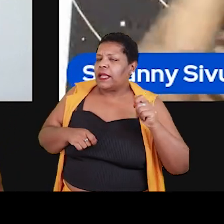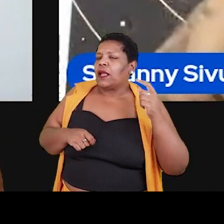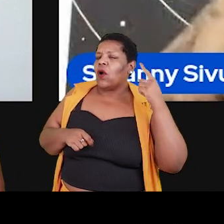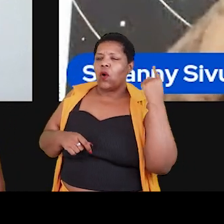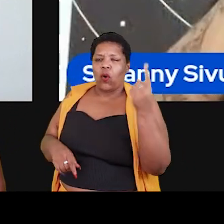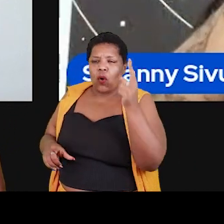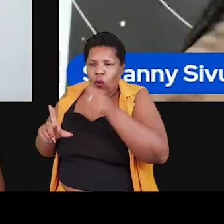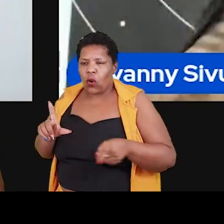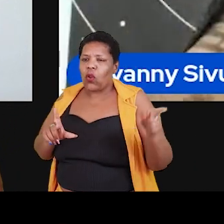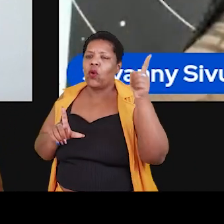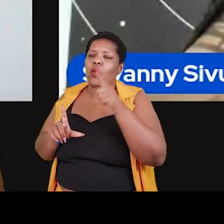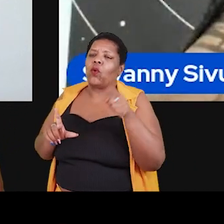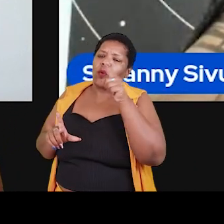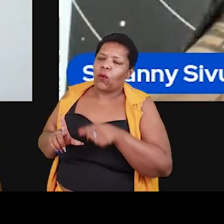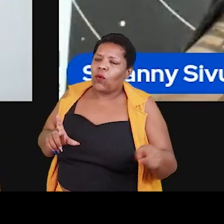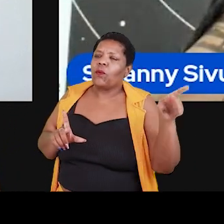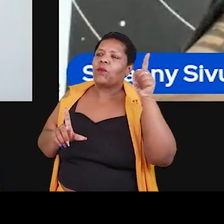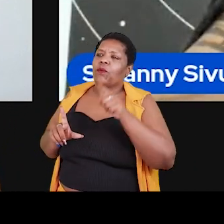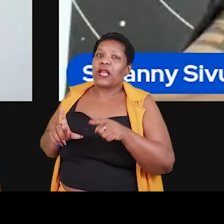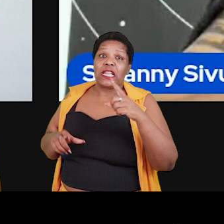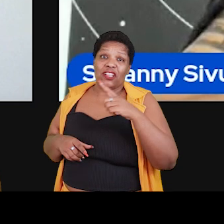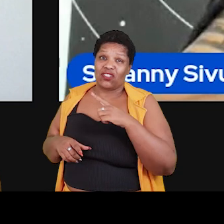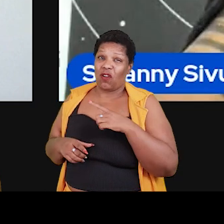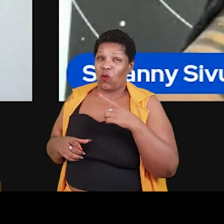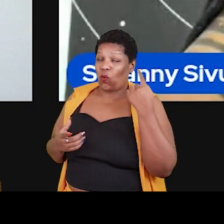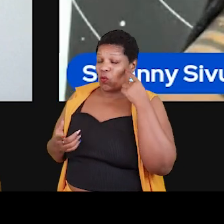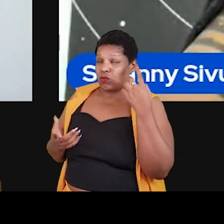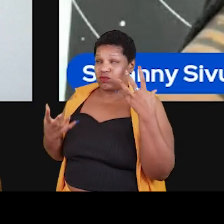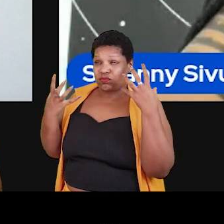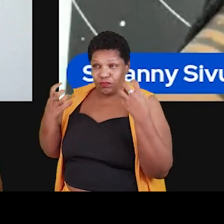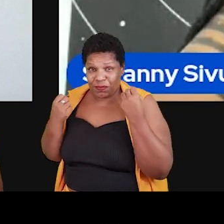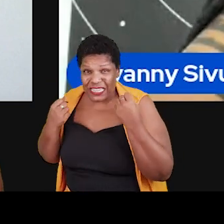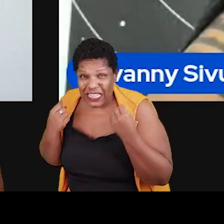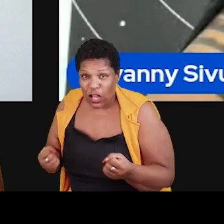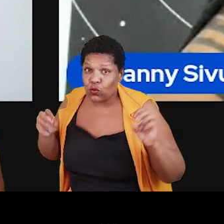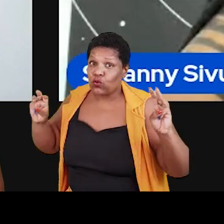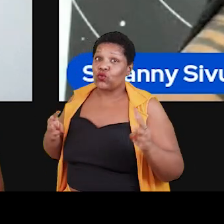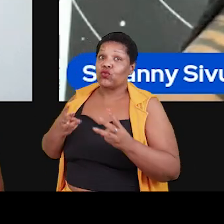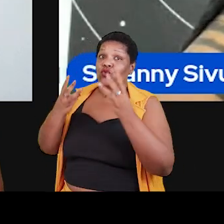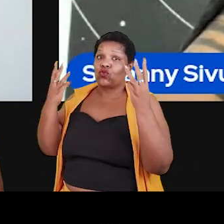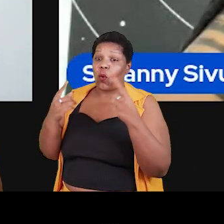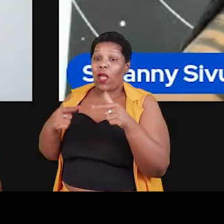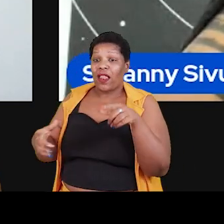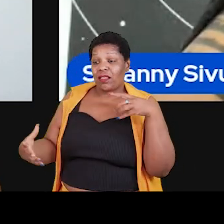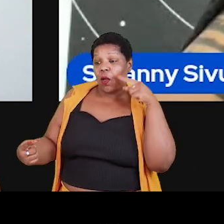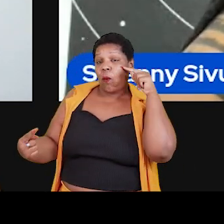loop, tinha porque esse era o teor do show. O show era com essa linguagem.